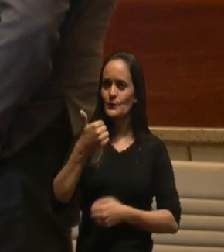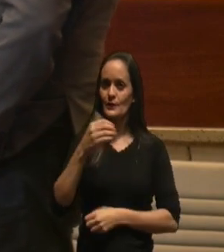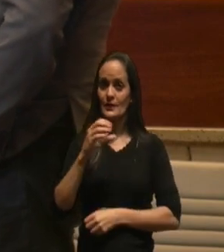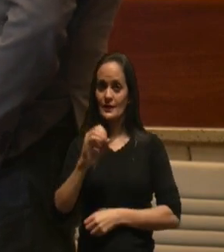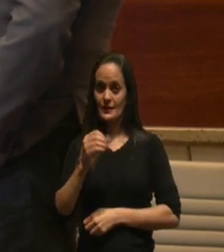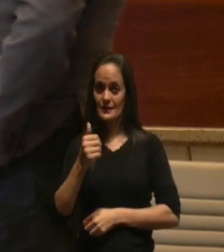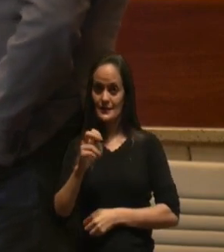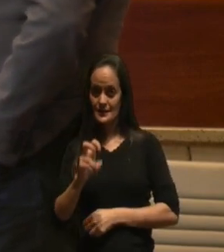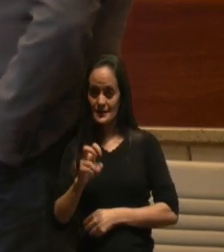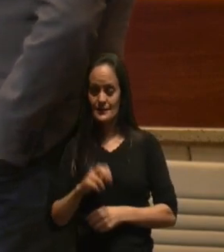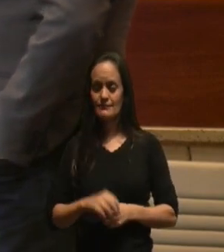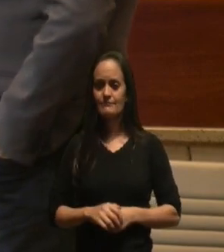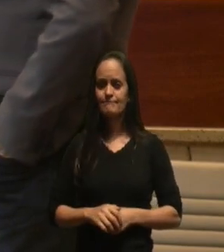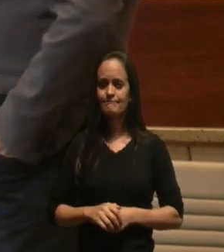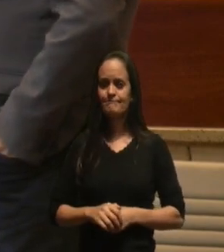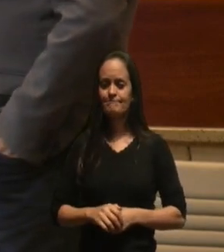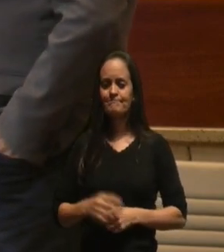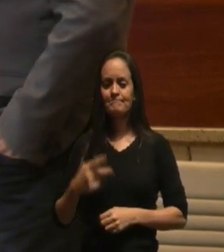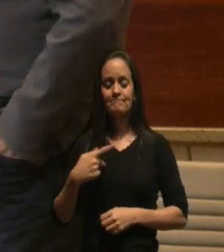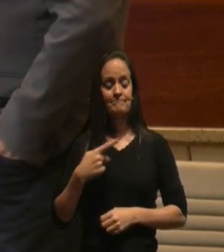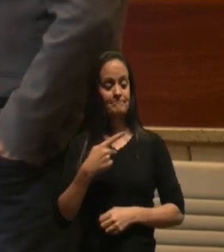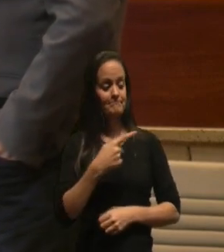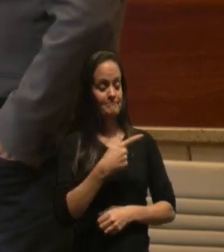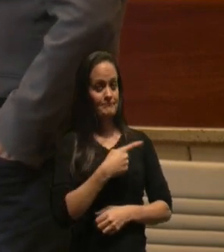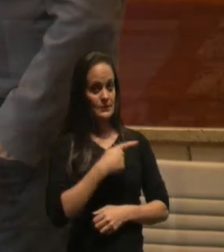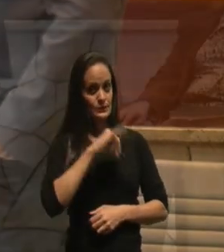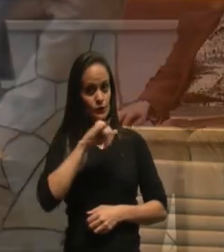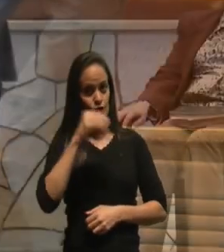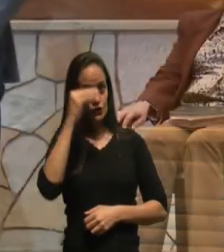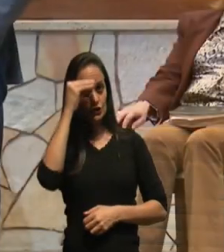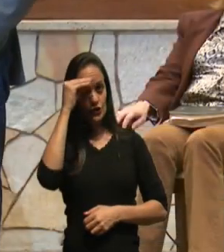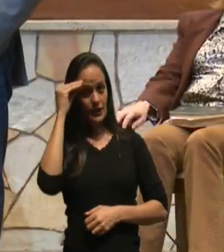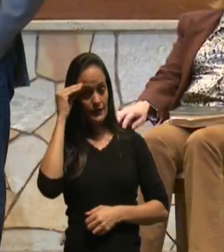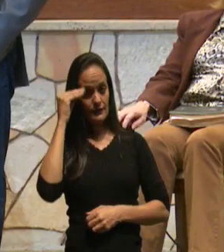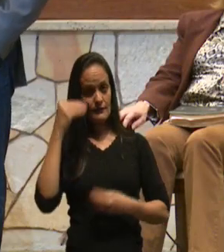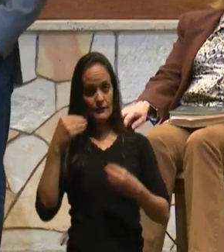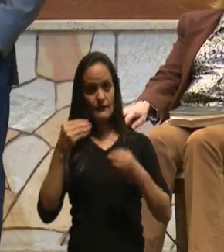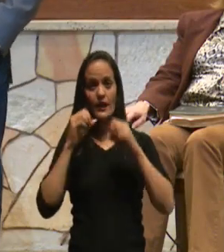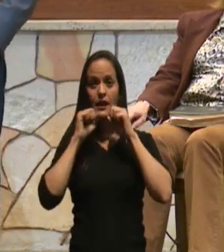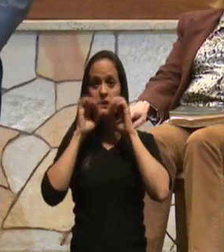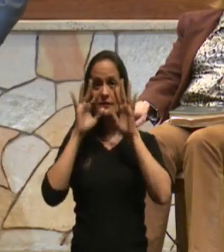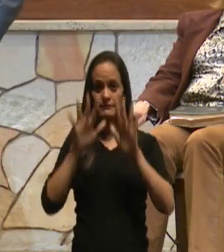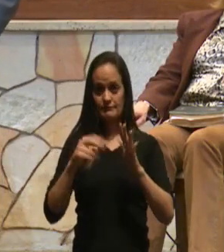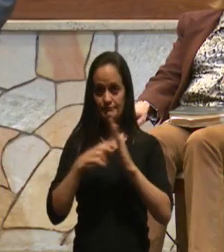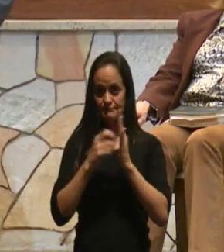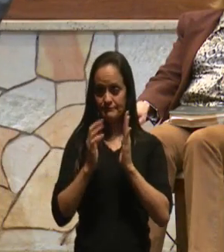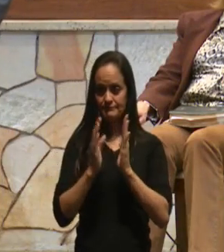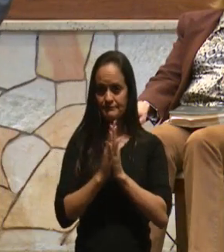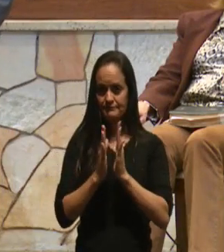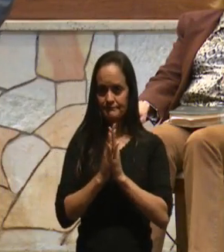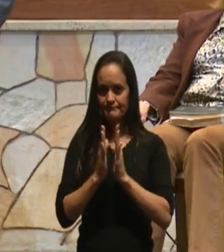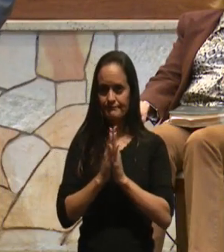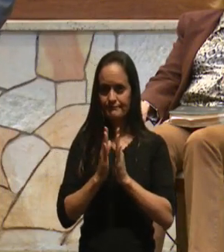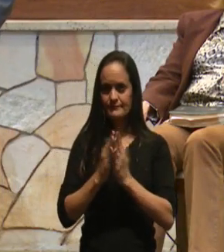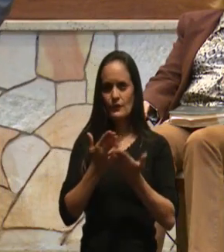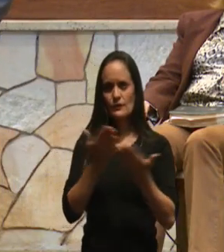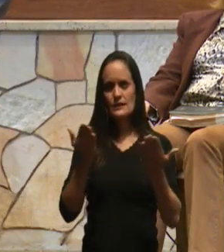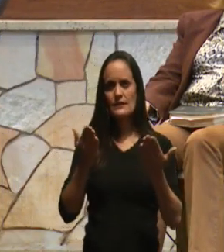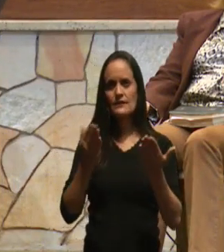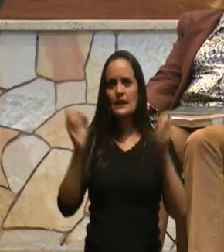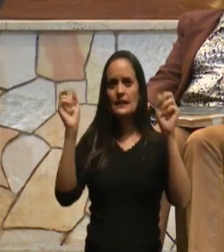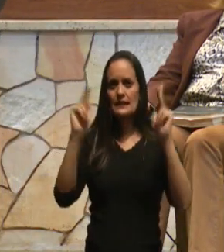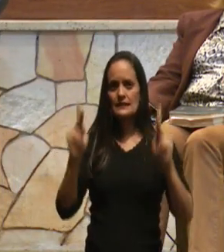19h30. Pastor Jair vai impetrar a bênção neste momento, e nos despedimos todos na graça e na paz do